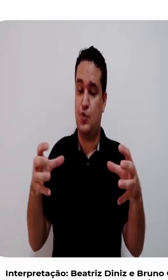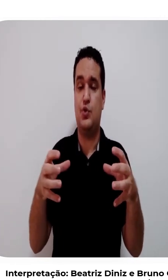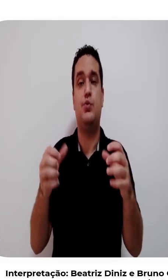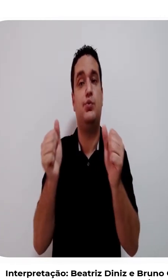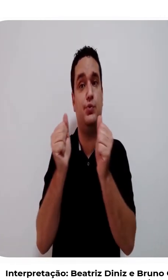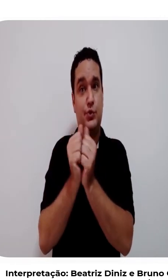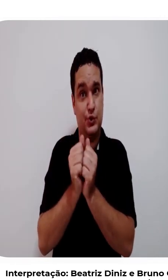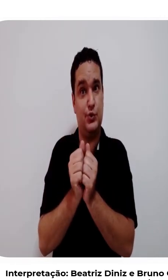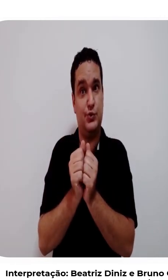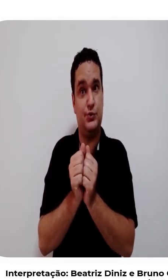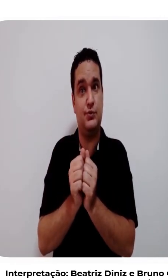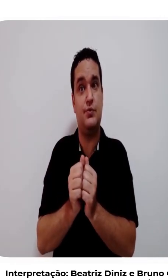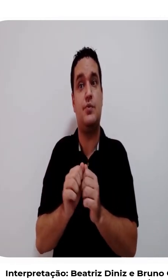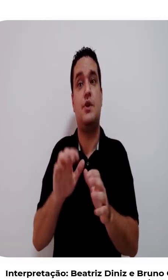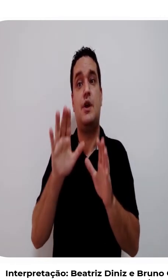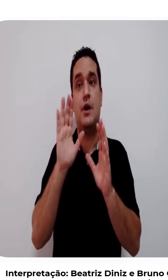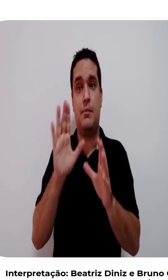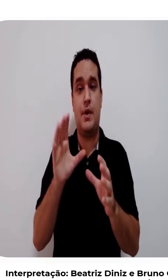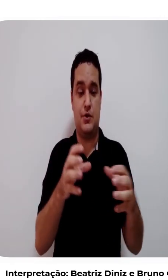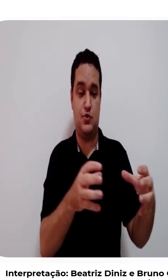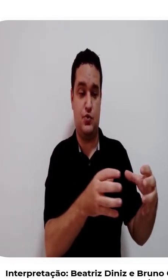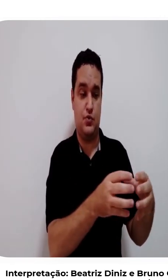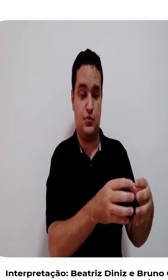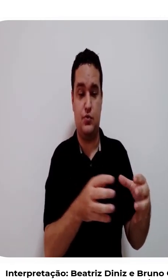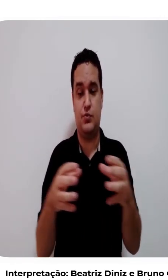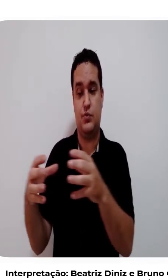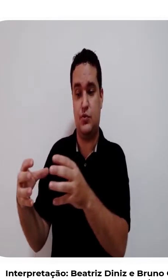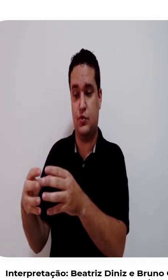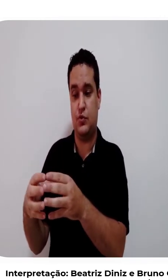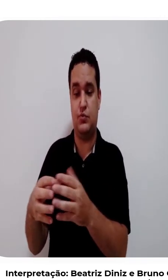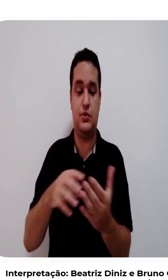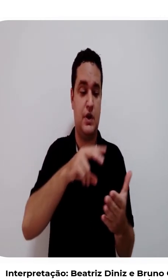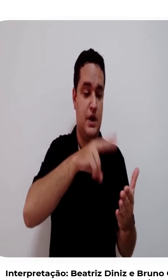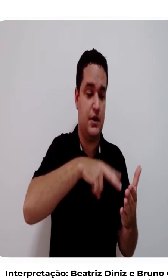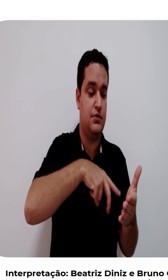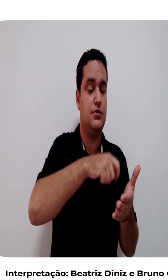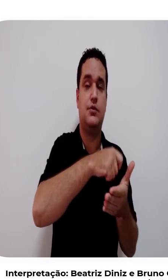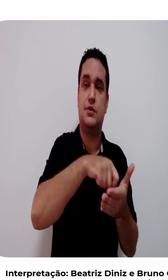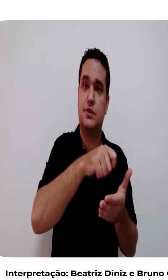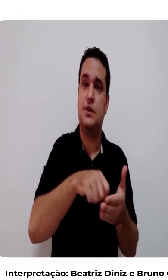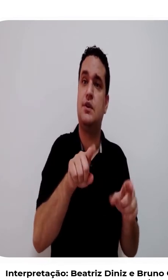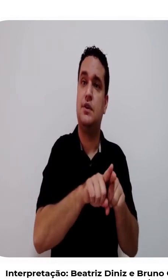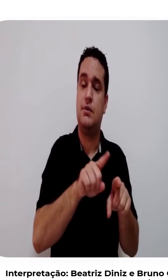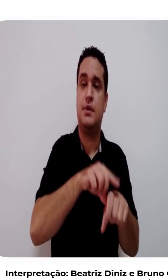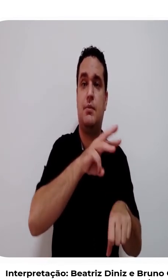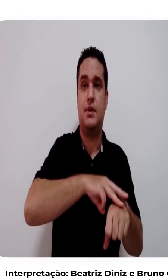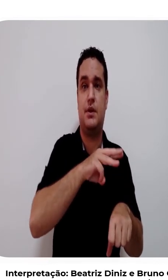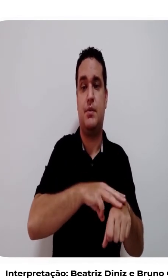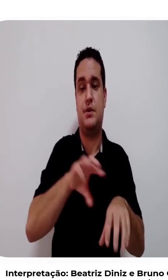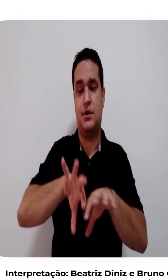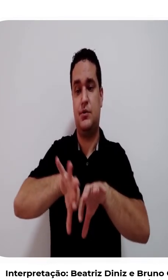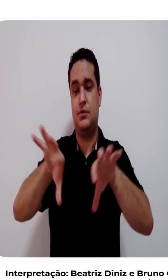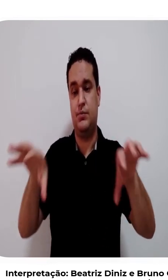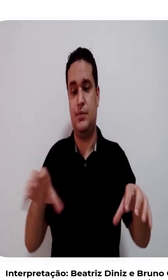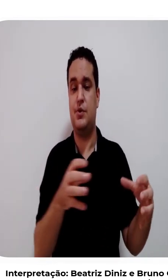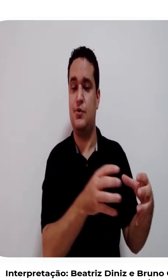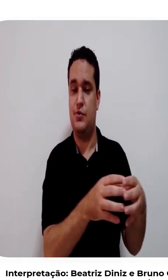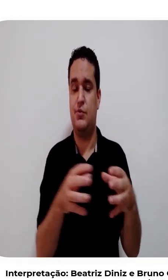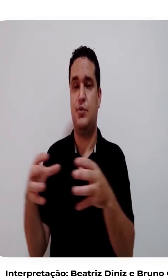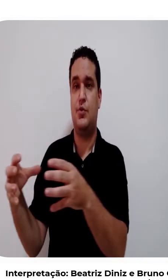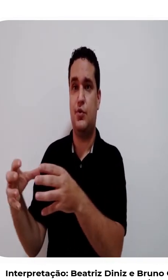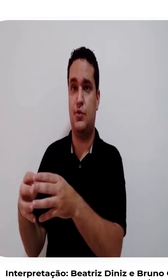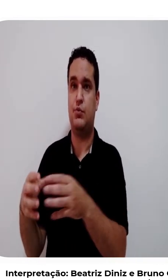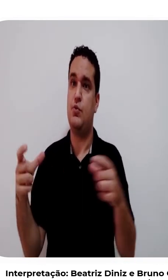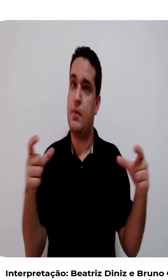trabalho com a escrita, a leitura e a matemática, ele acontece em grupos menores. E aí, as práticas de leitura, elas acontecem muito